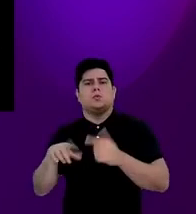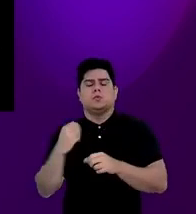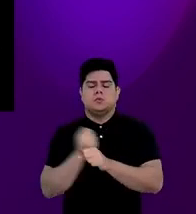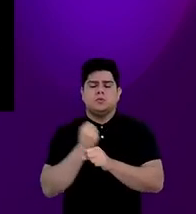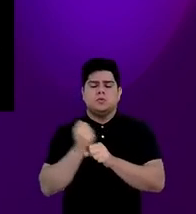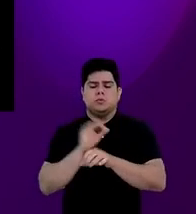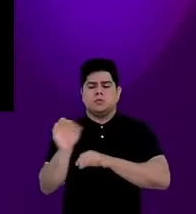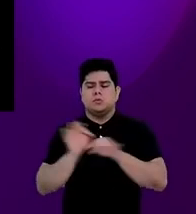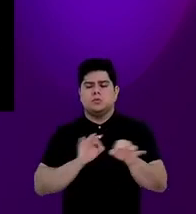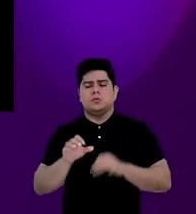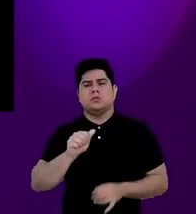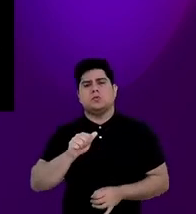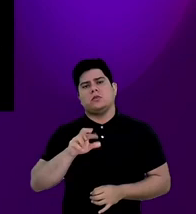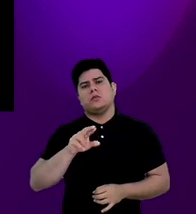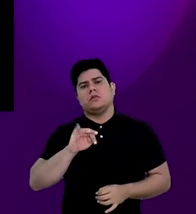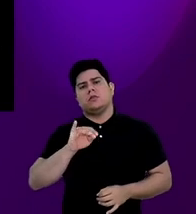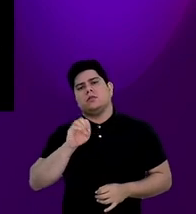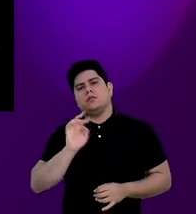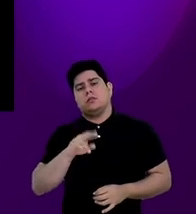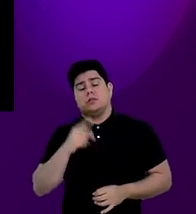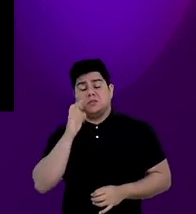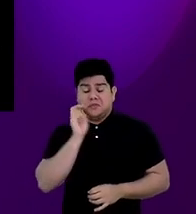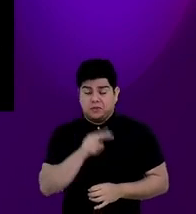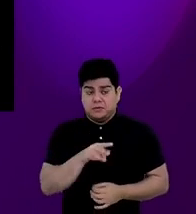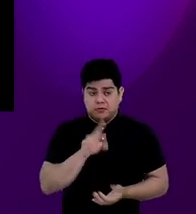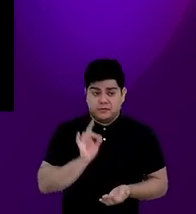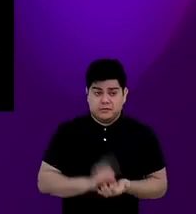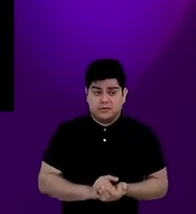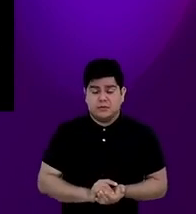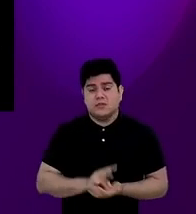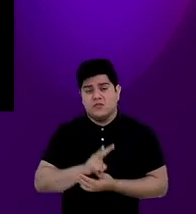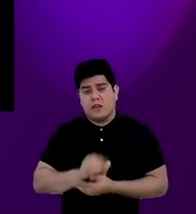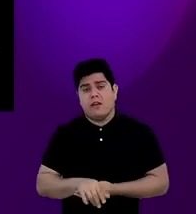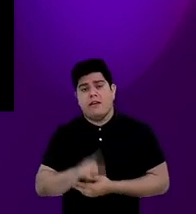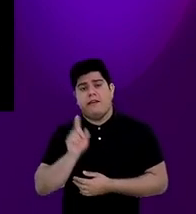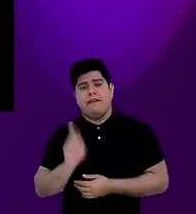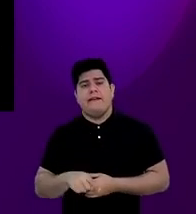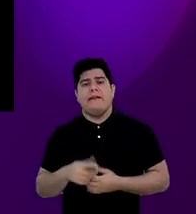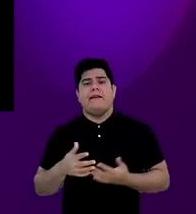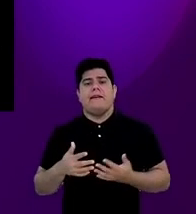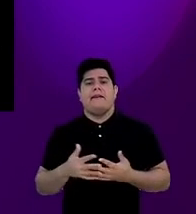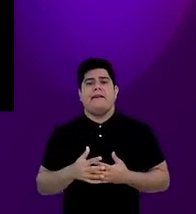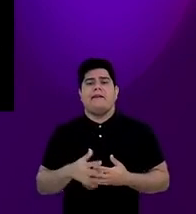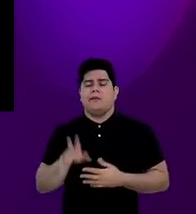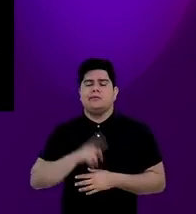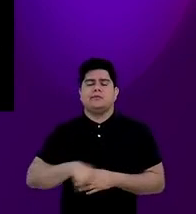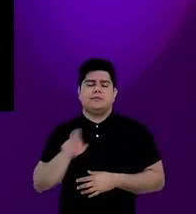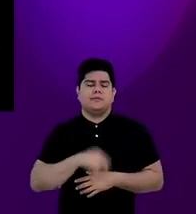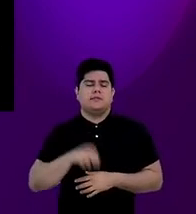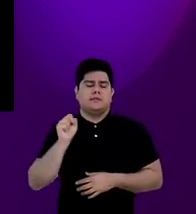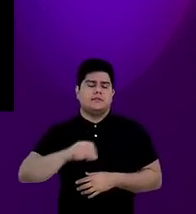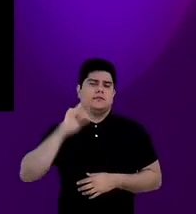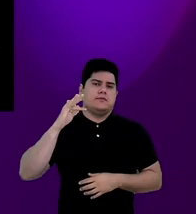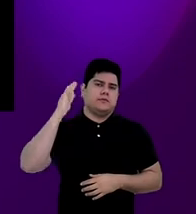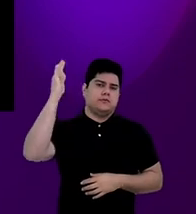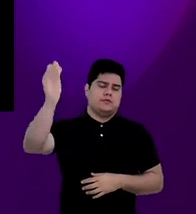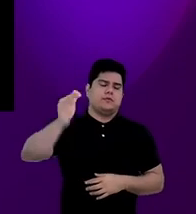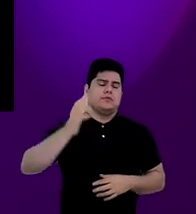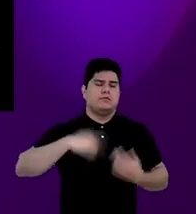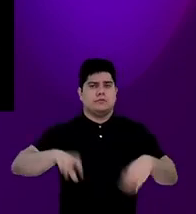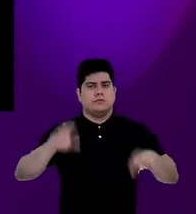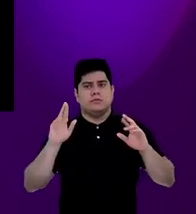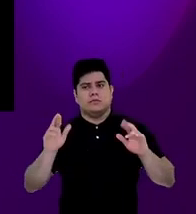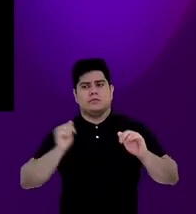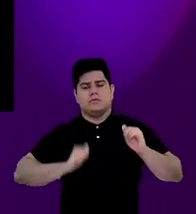de CAR-T que a gente está vendo e que certamente vão ser muito utilizados no futuro, com grande esperança